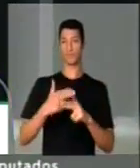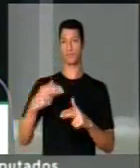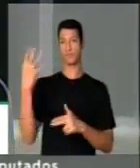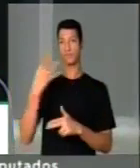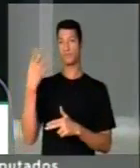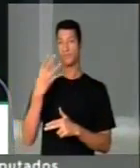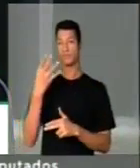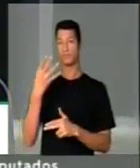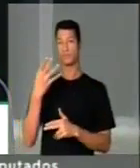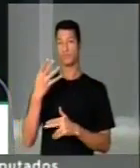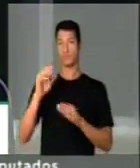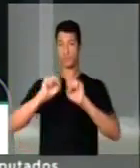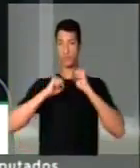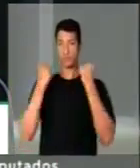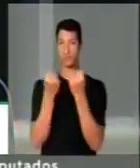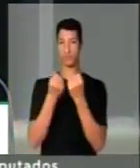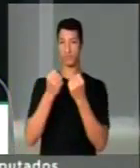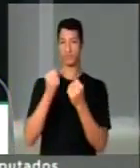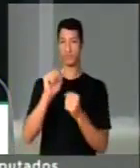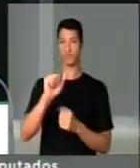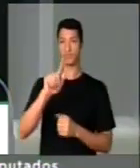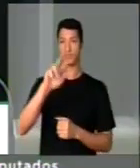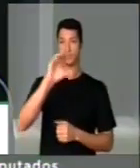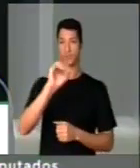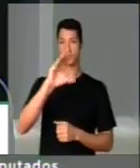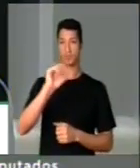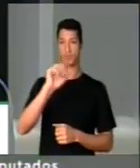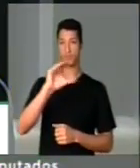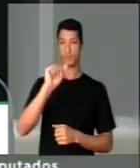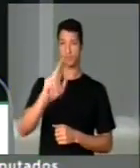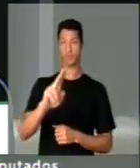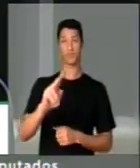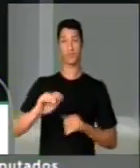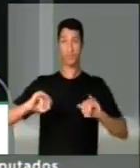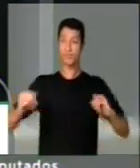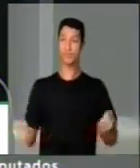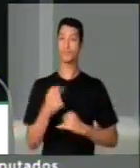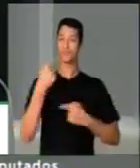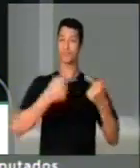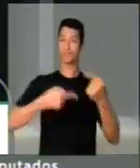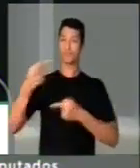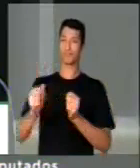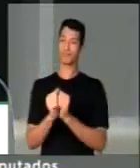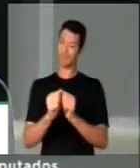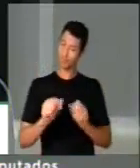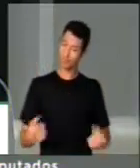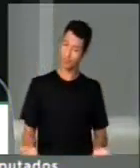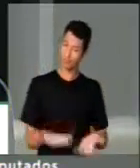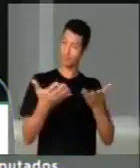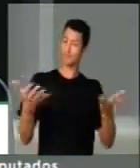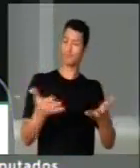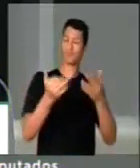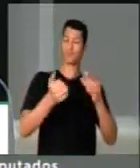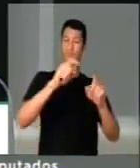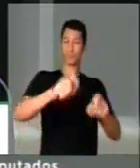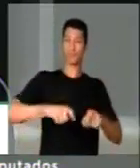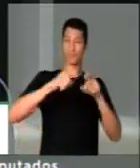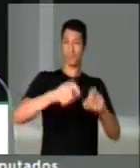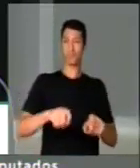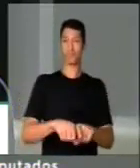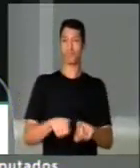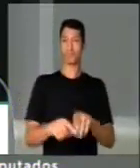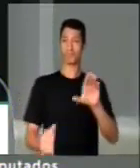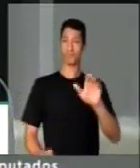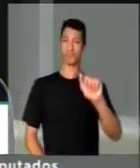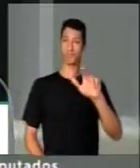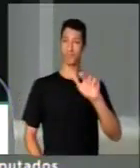quarto seminário do Agro Cacau, a oportunidade de debater com os produtores. Ali estavam os produtores